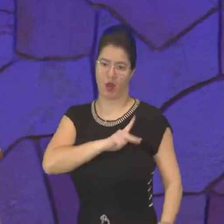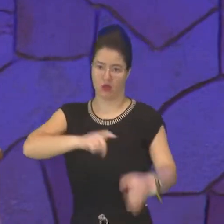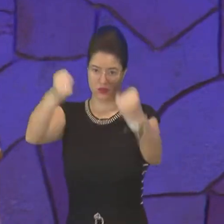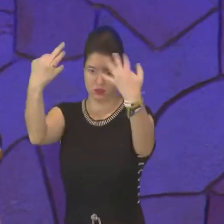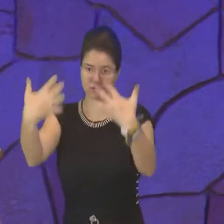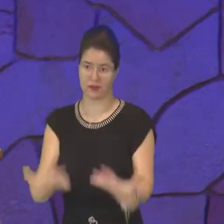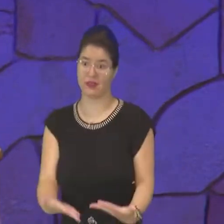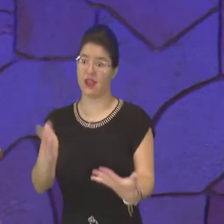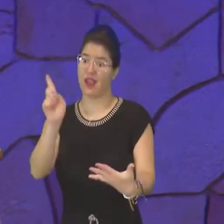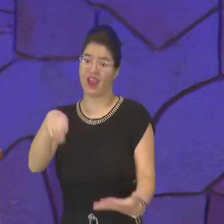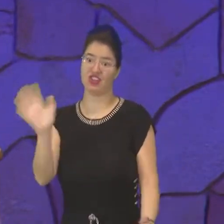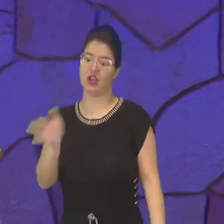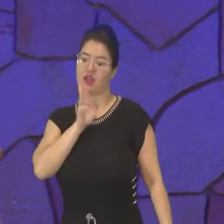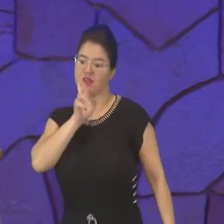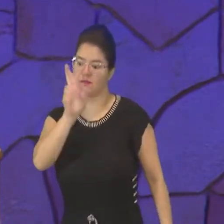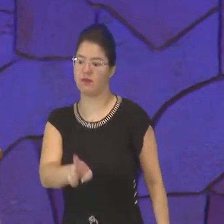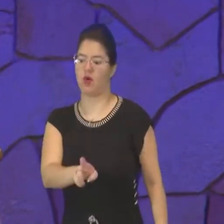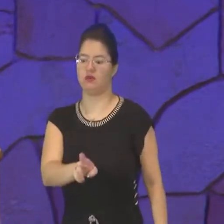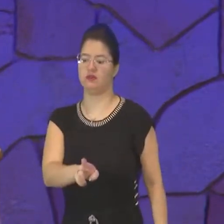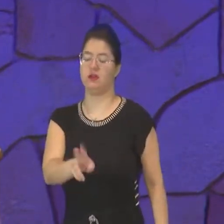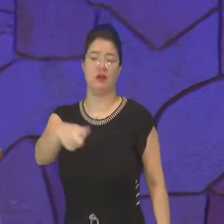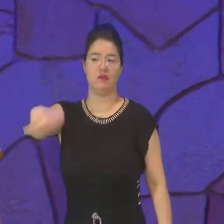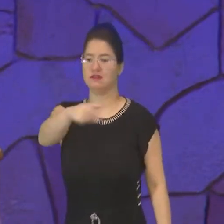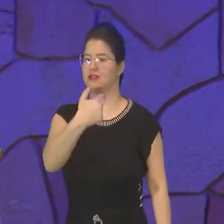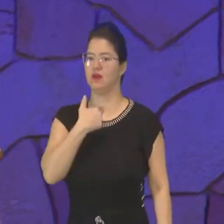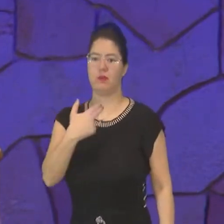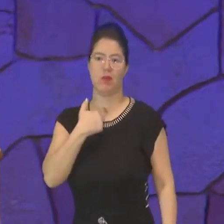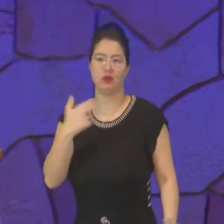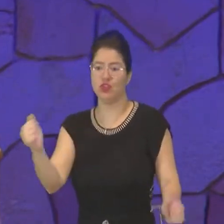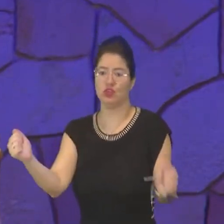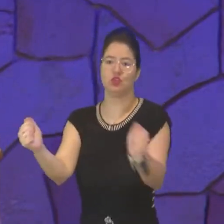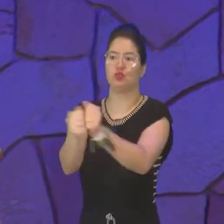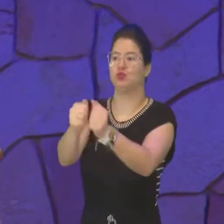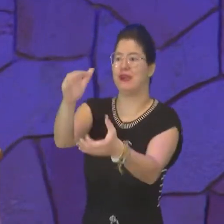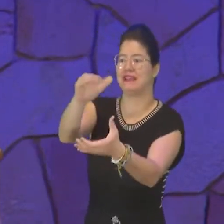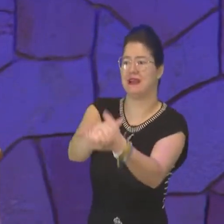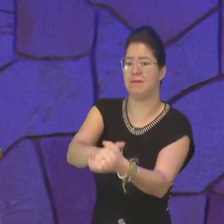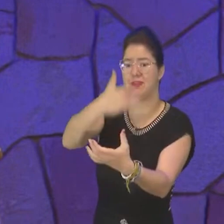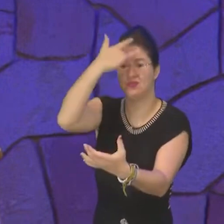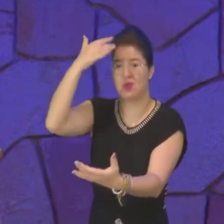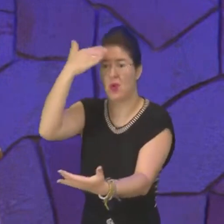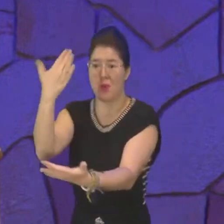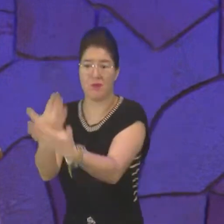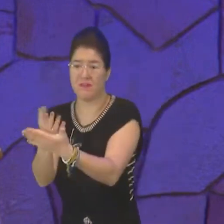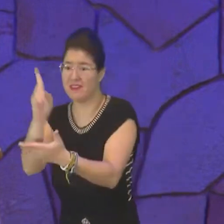vem como resposta: não ponhais em julgo desigual com os incrédulos.